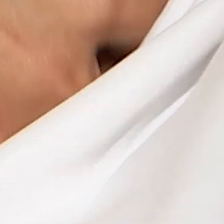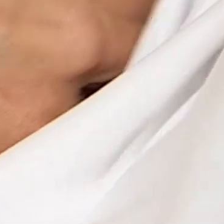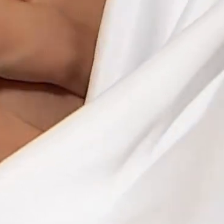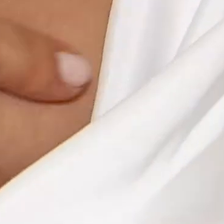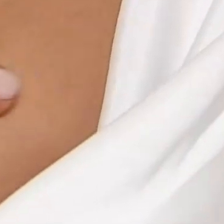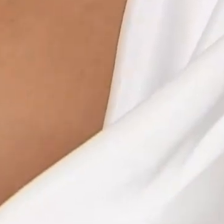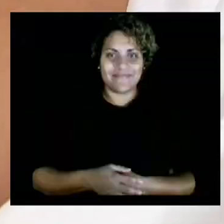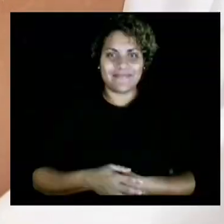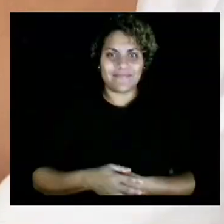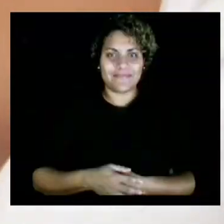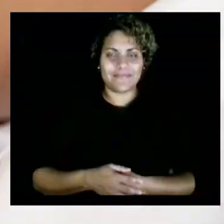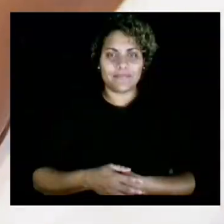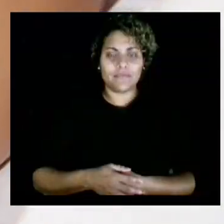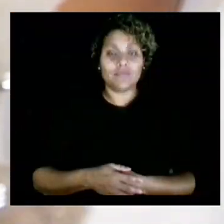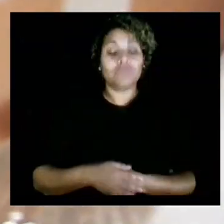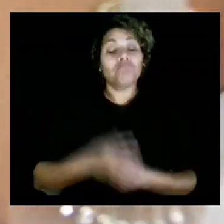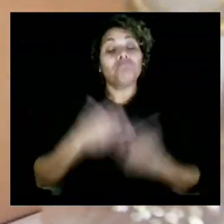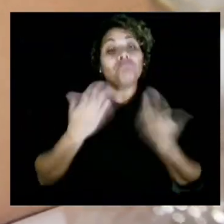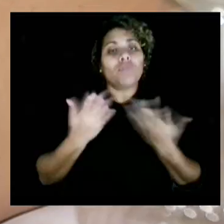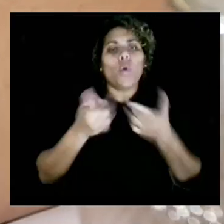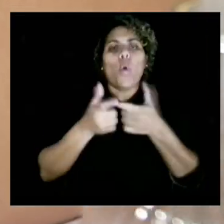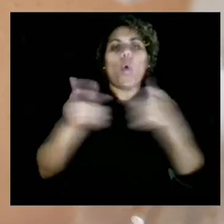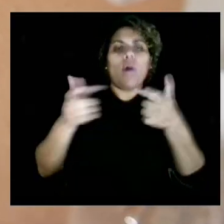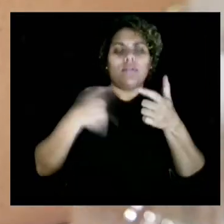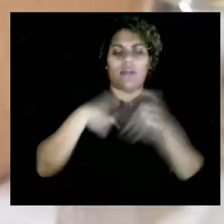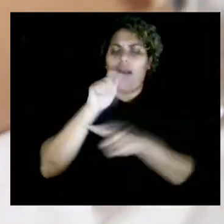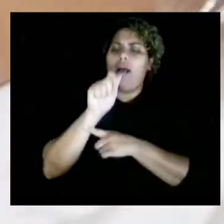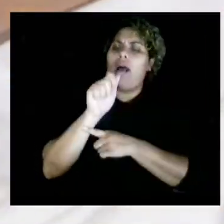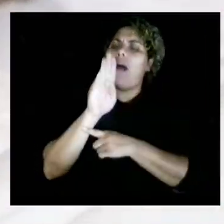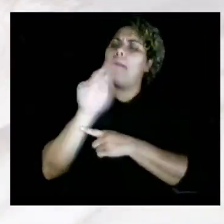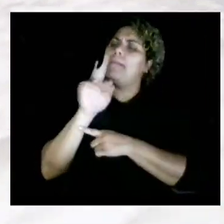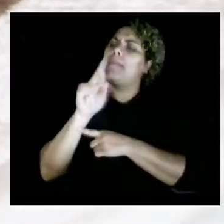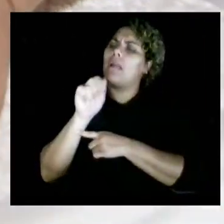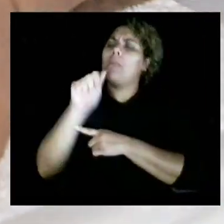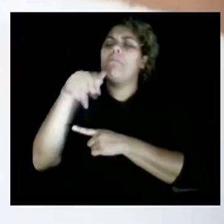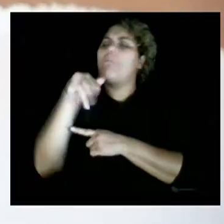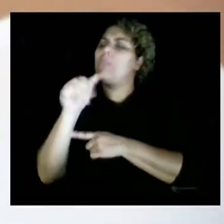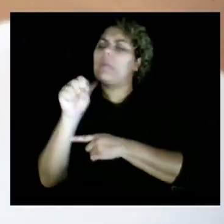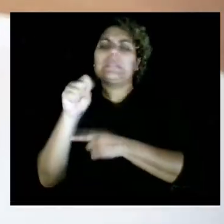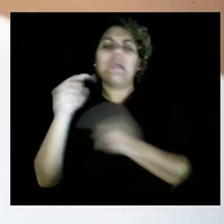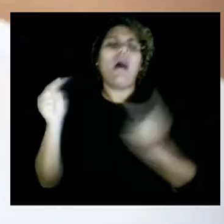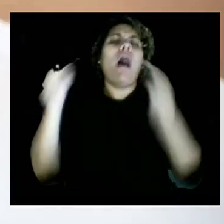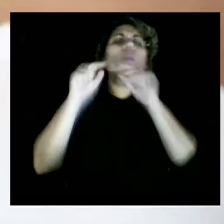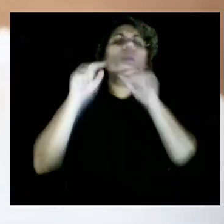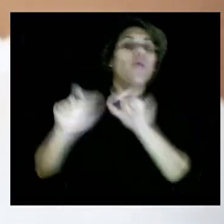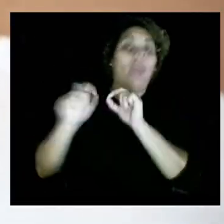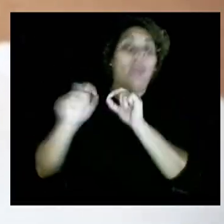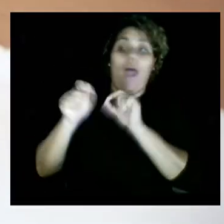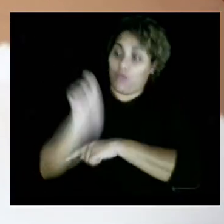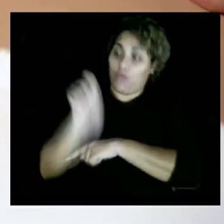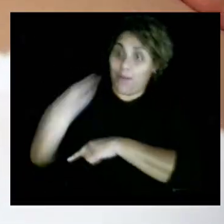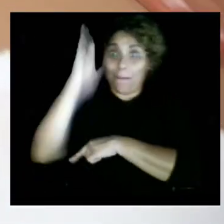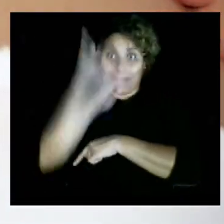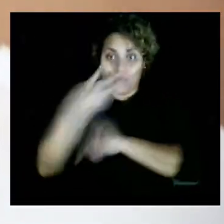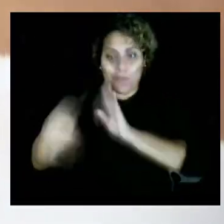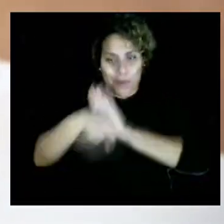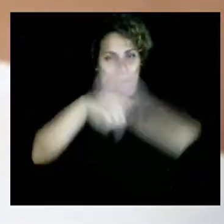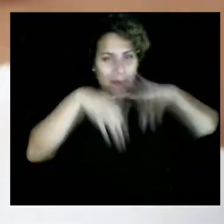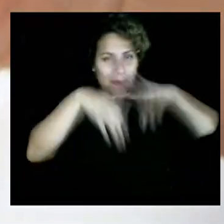De acordo com a Abramas, a Associação Brasileira de Massoterapia, o segmento no Brasil